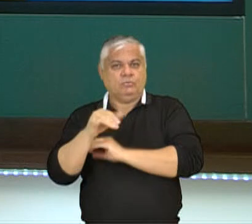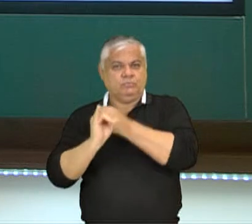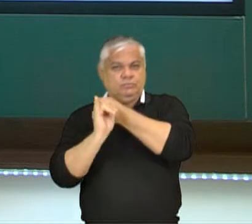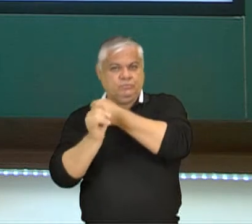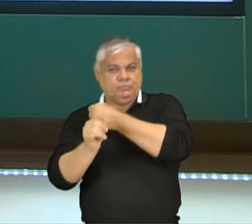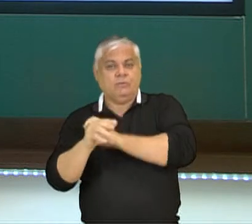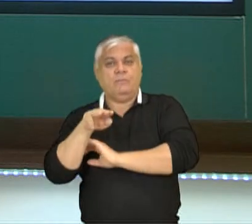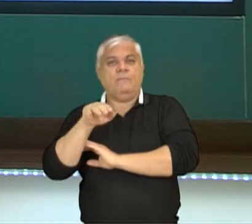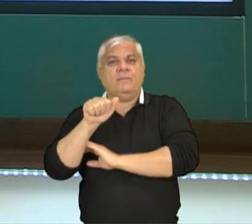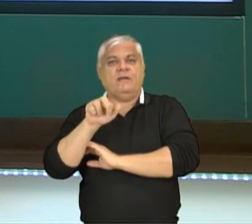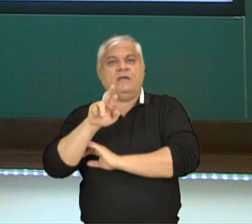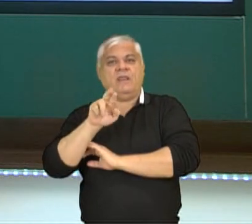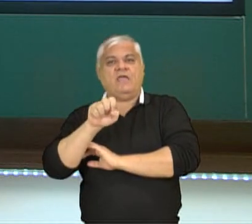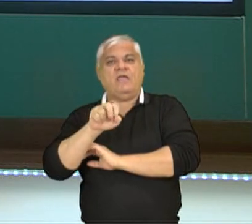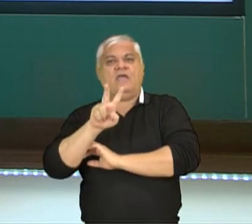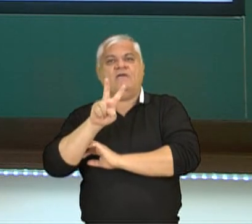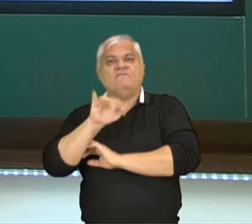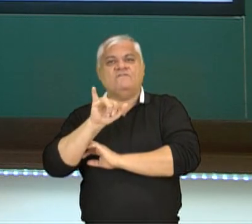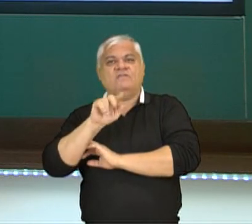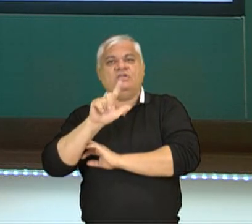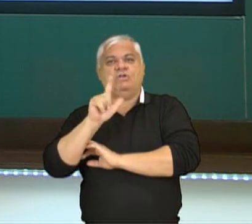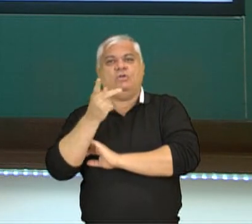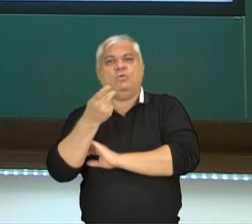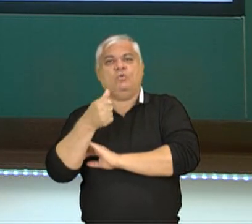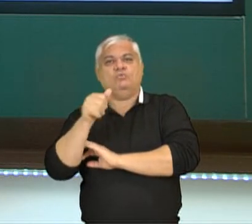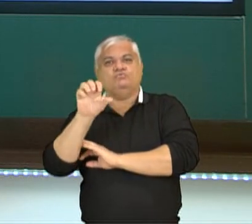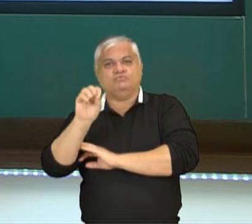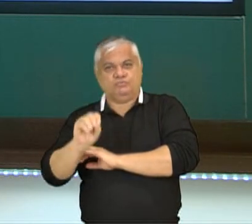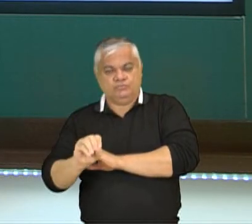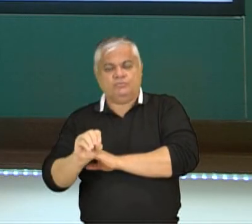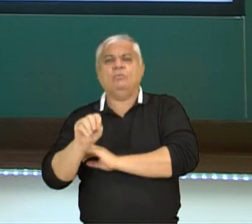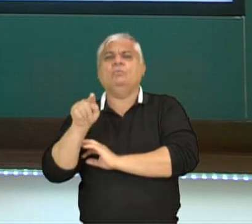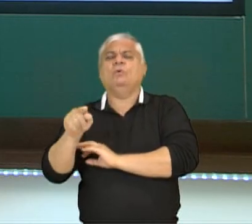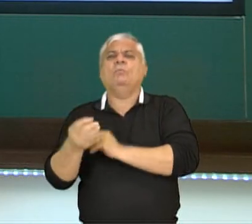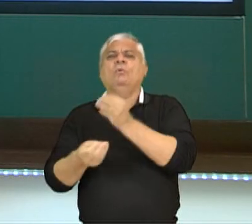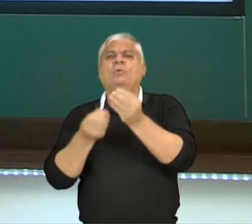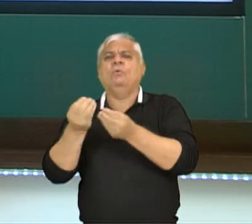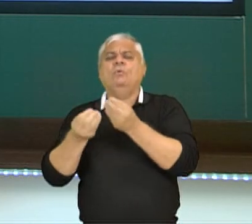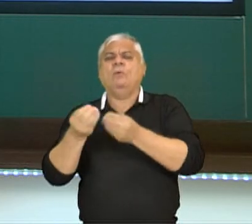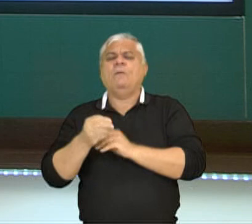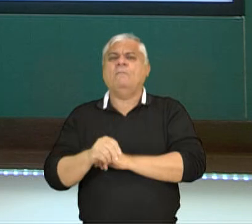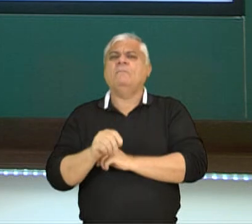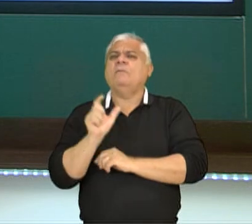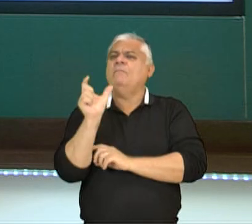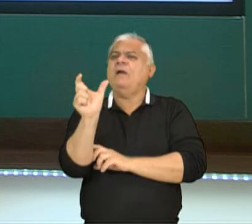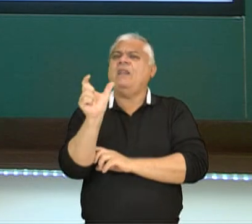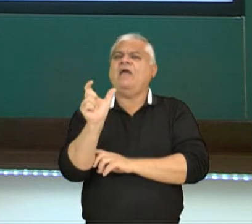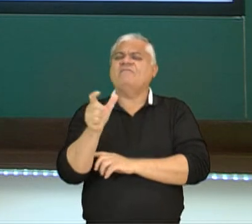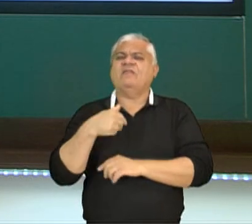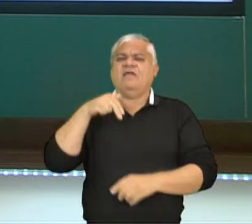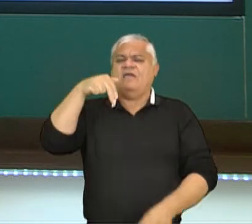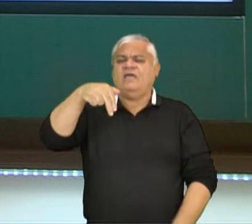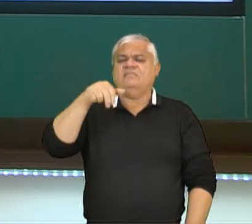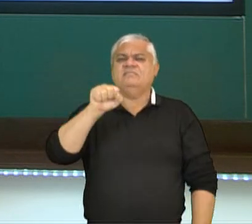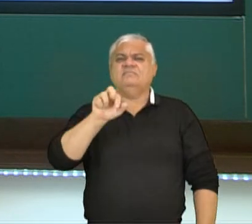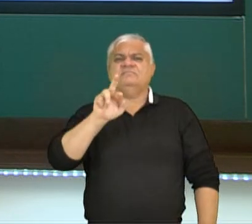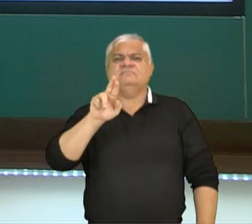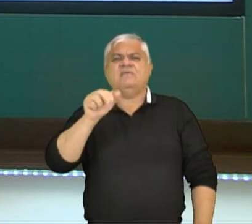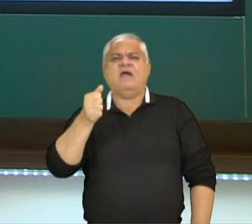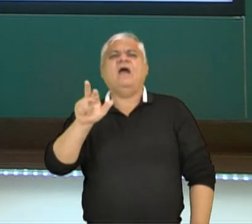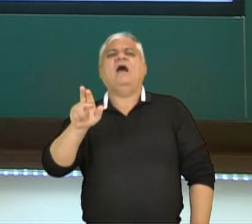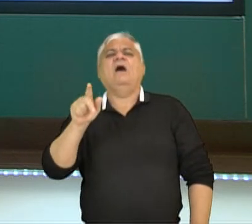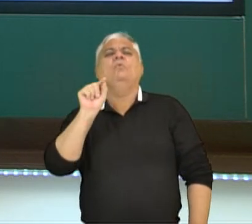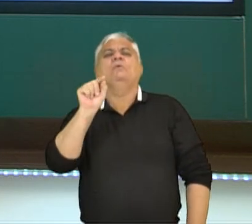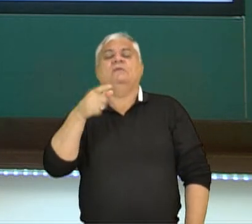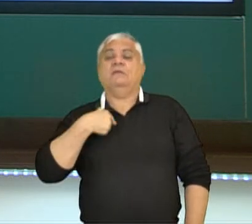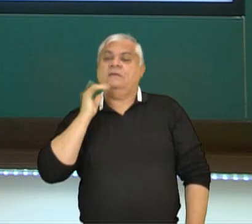maravilhoso. Vamos fazer uma pequena retomada do que significa a palavra narrar. Narrar é contar